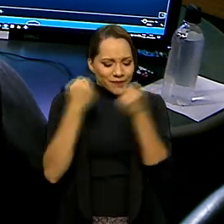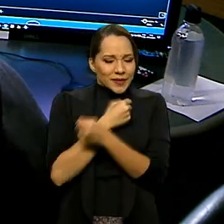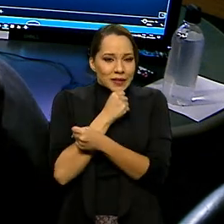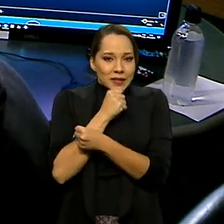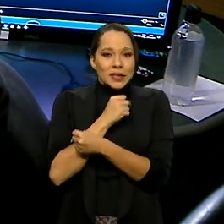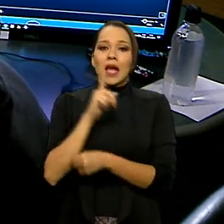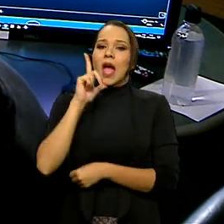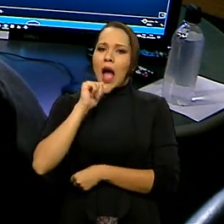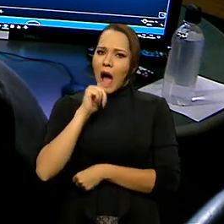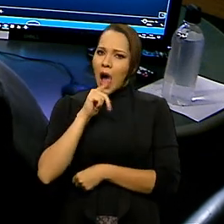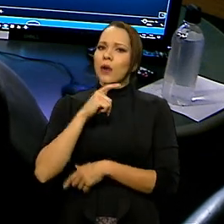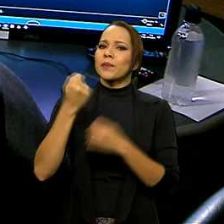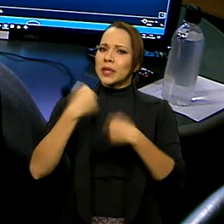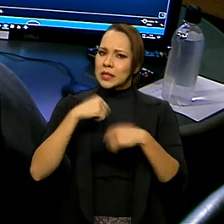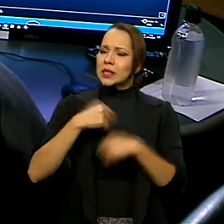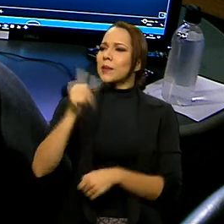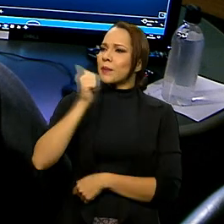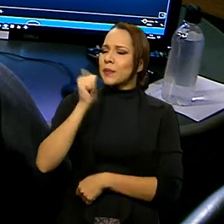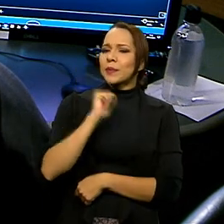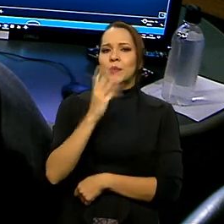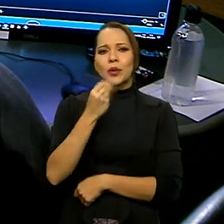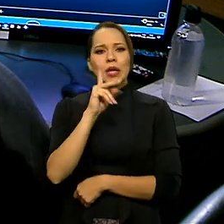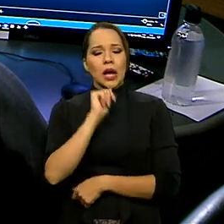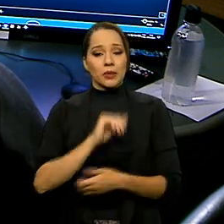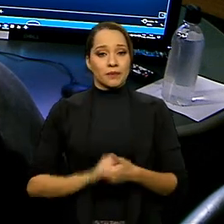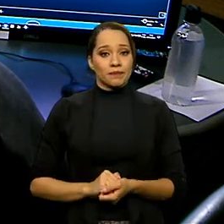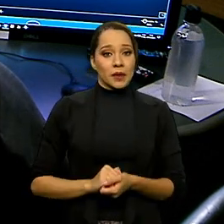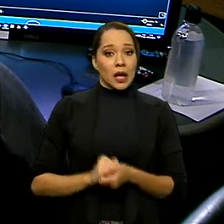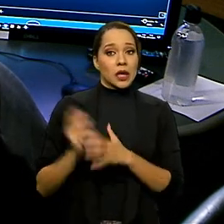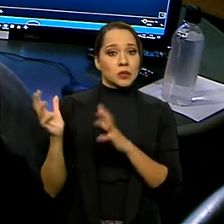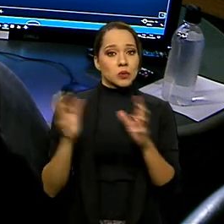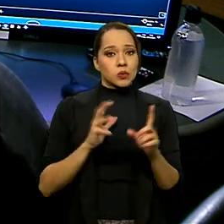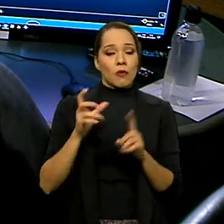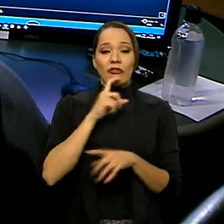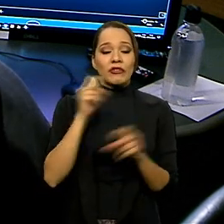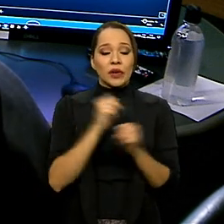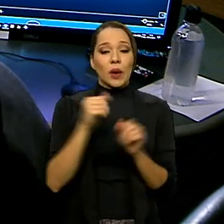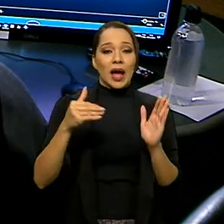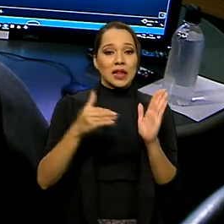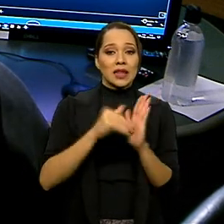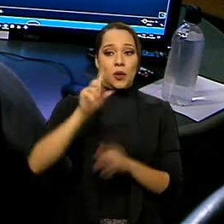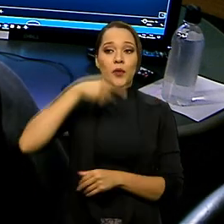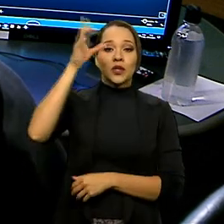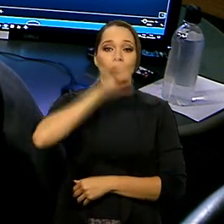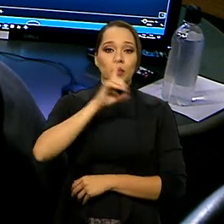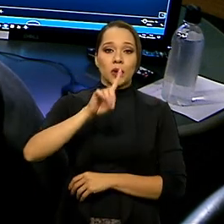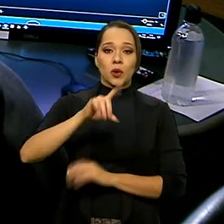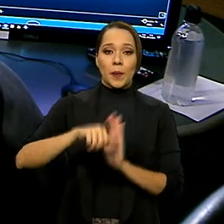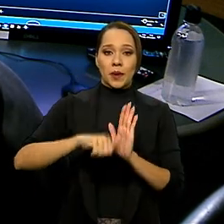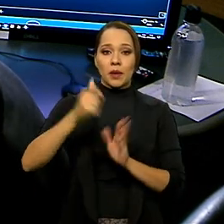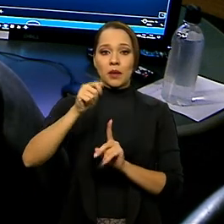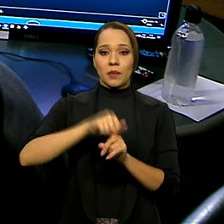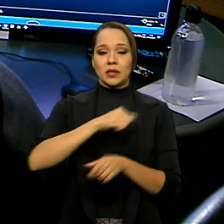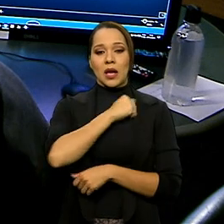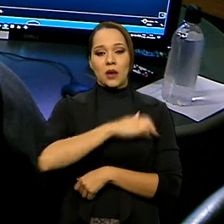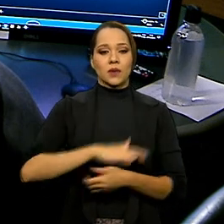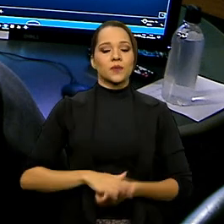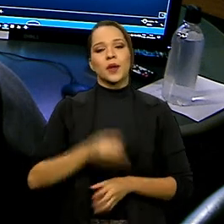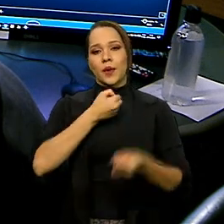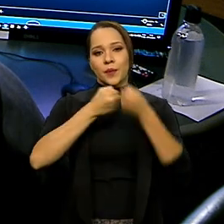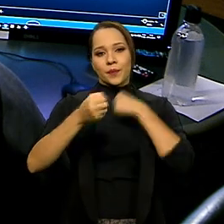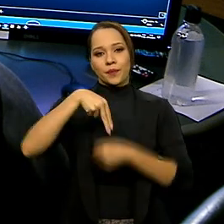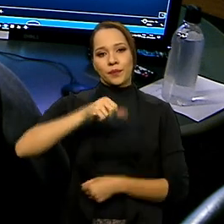e beber bastante água. A previsão é de que a frente fria permaneça no país até o próximo domingo, 1º de agosto.